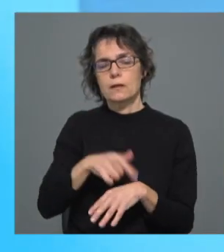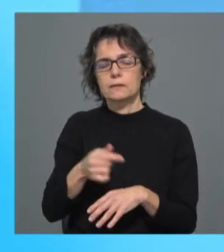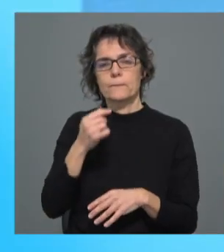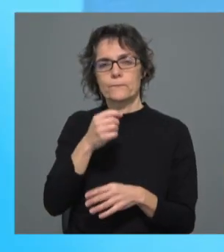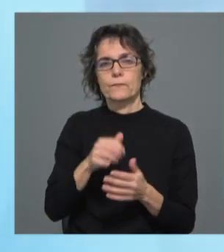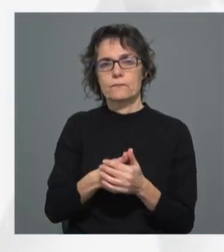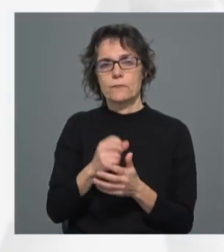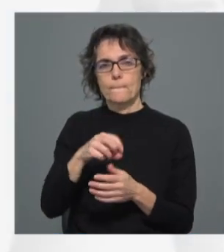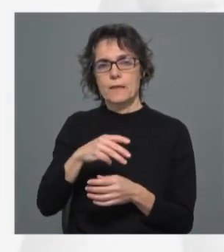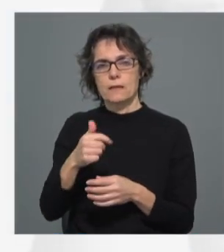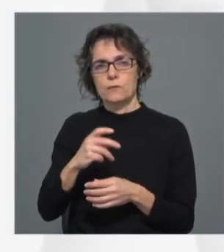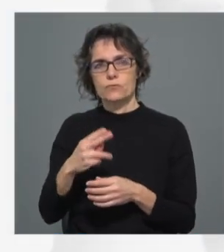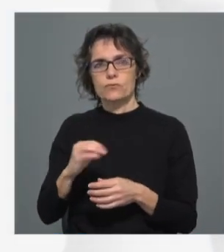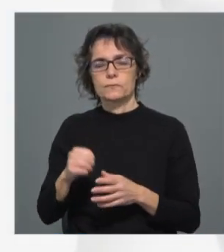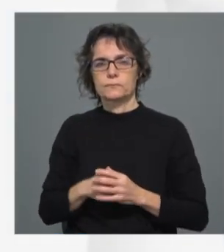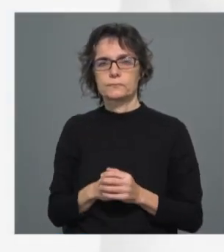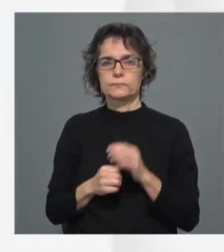Mateus.